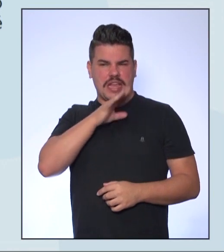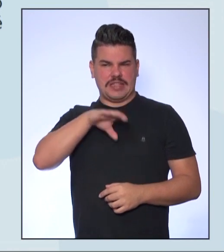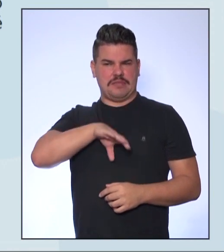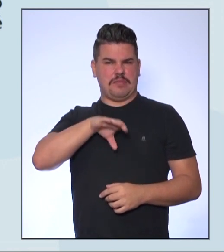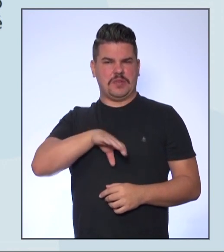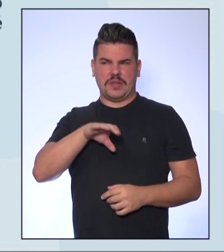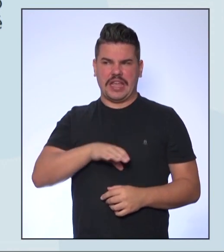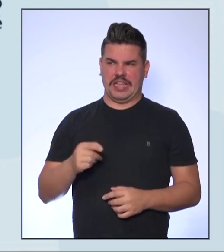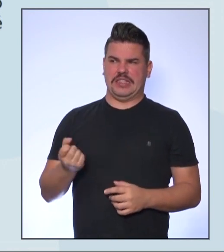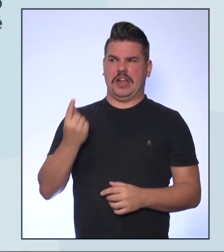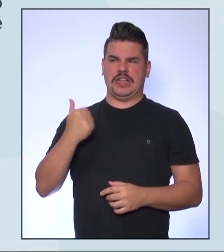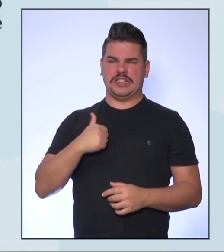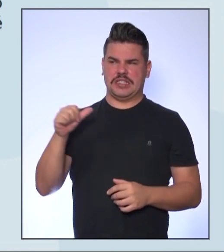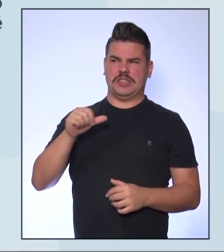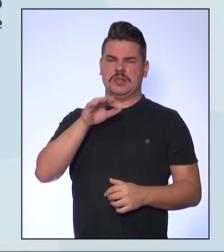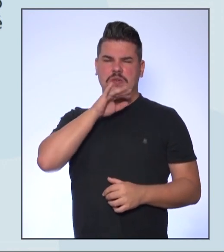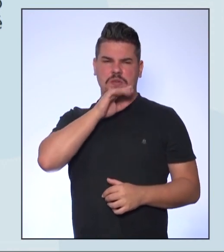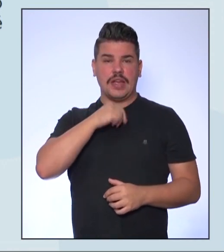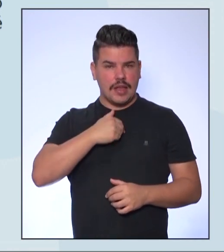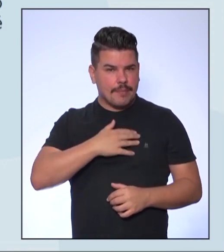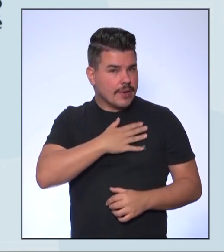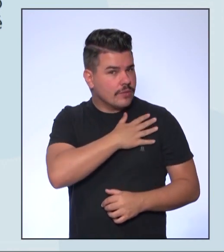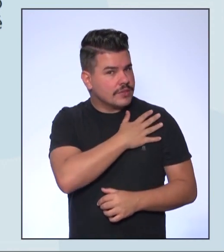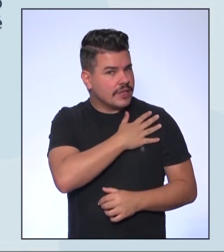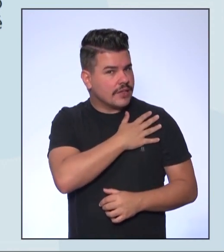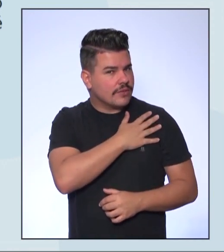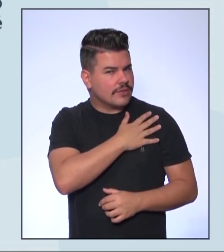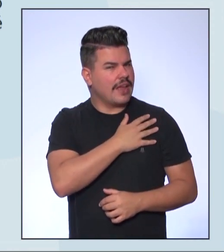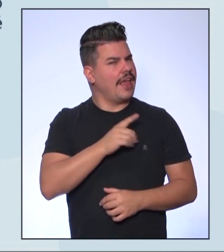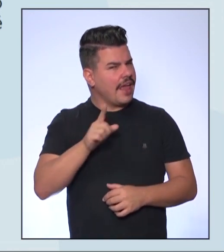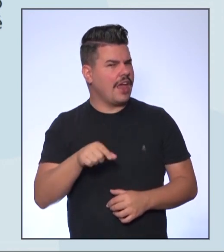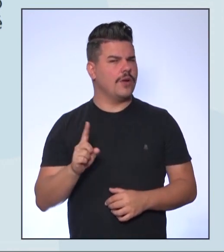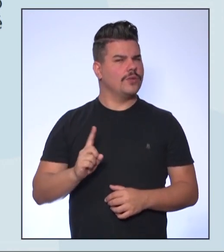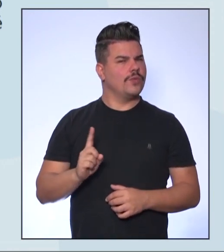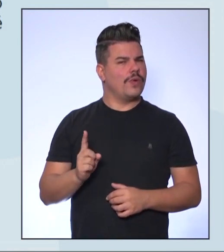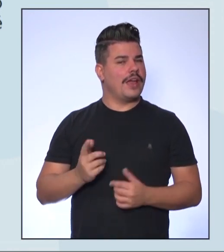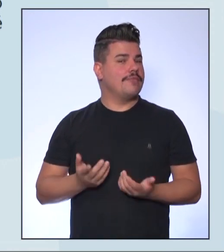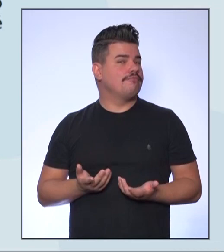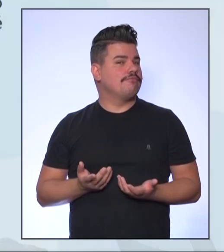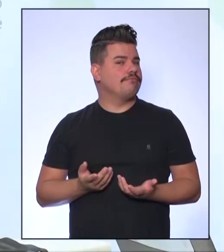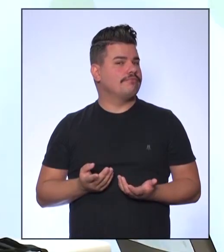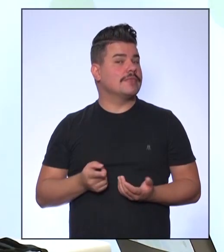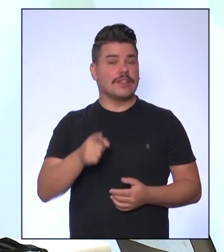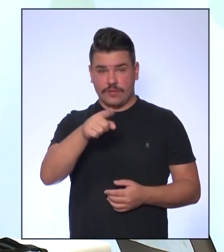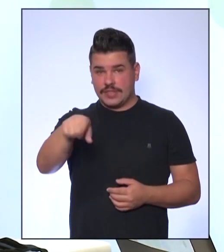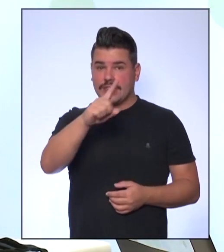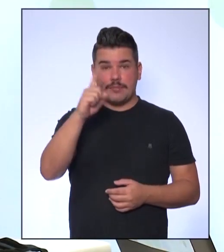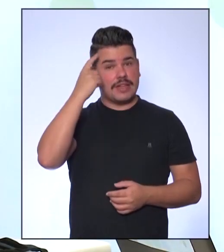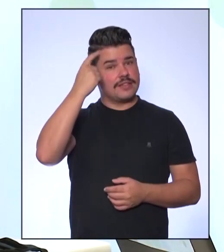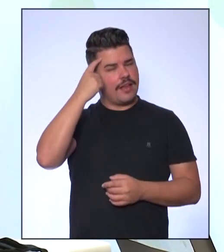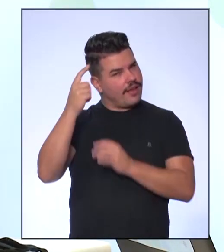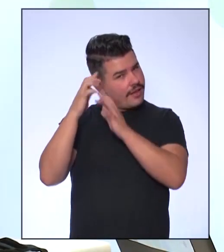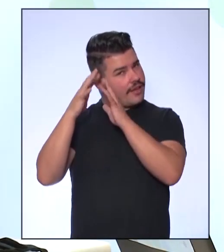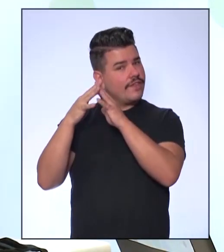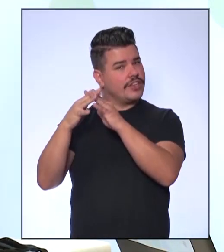preconceito? Se sim, de que tipo será? É uma questão assim para a gente refletir, e eu vou pedir para que vocês,